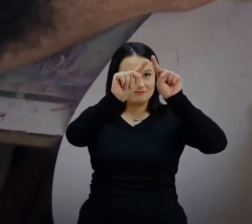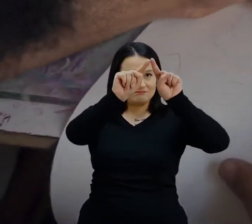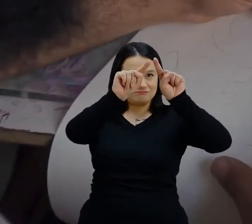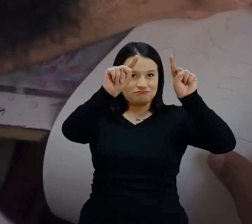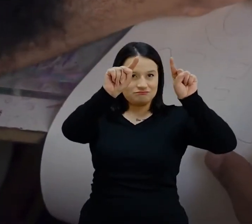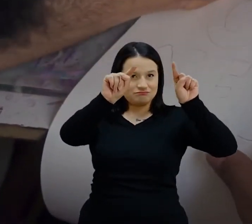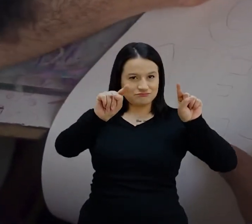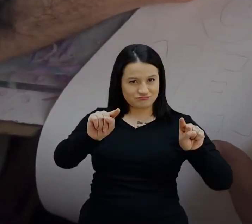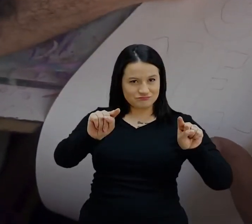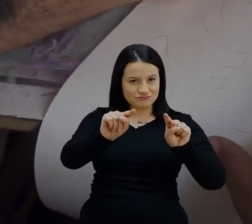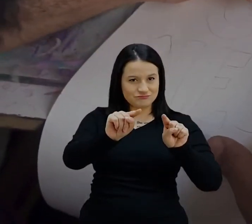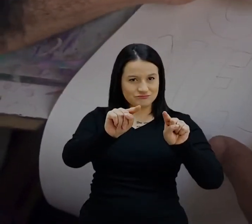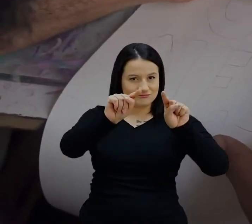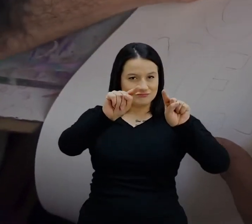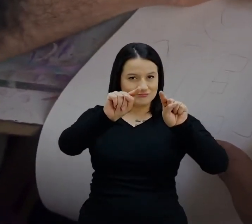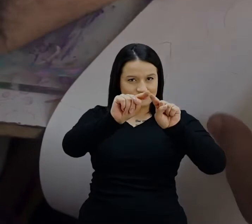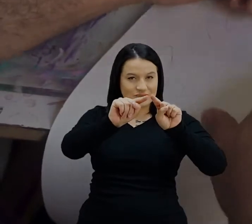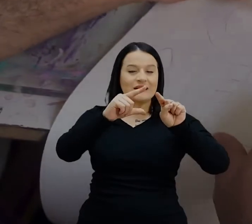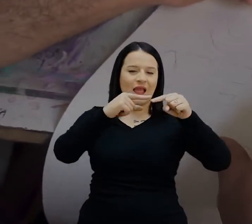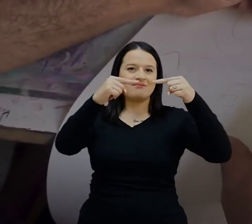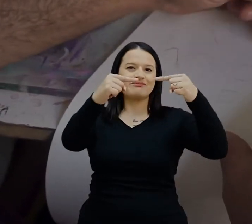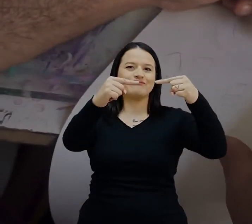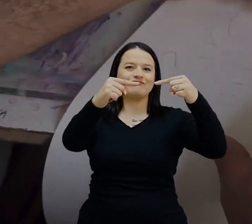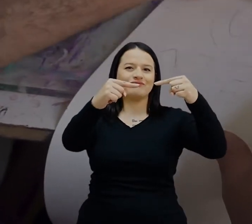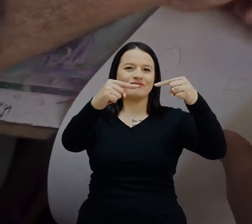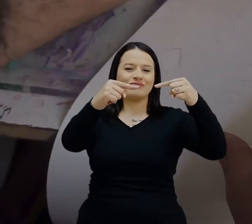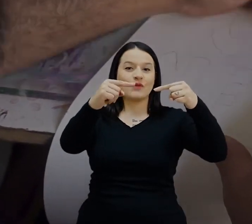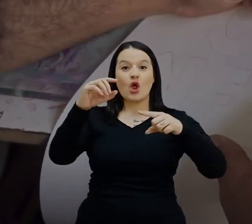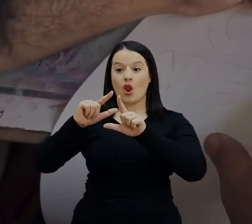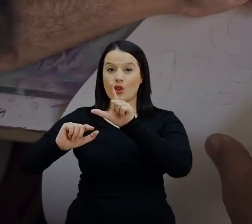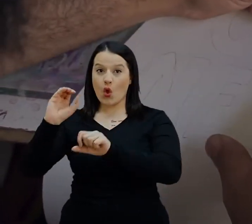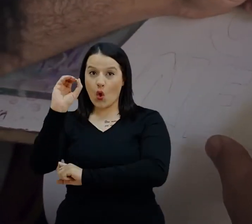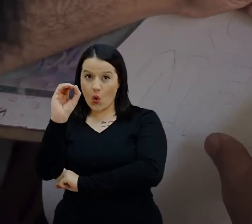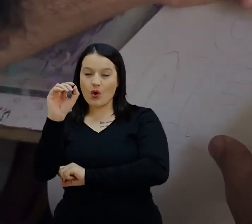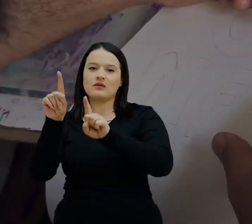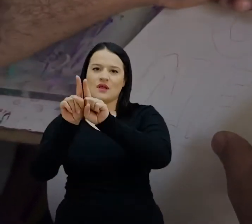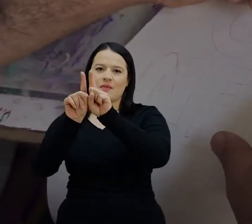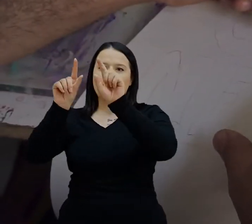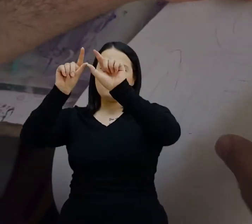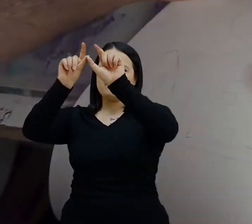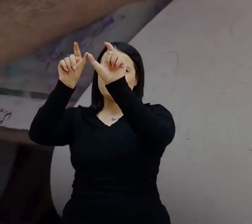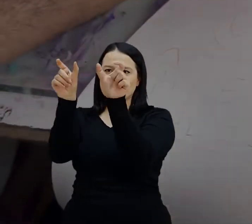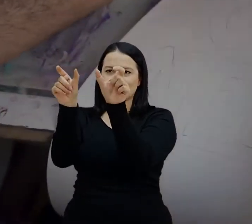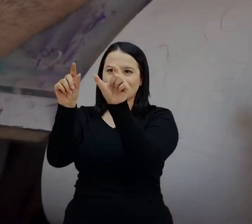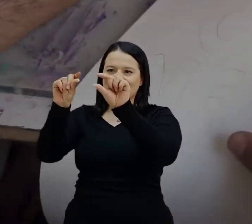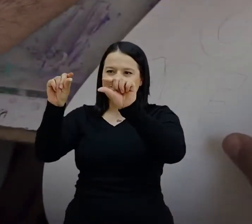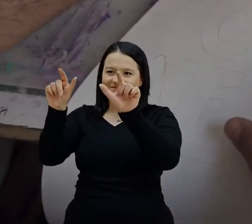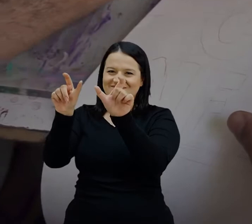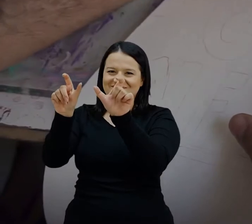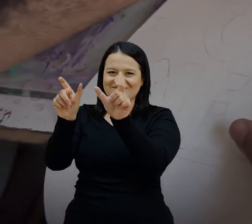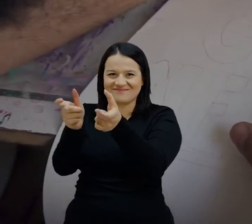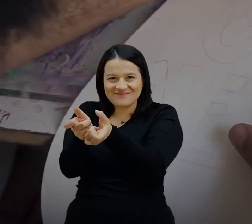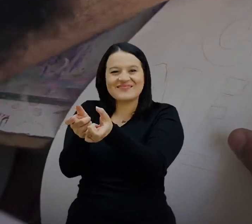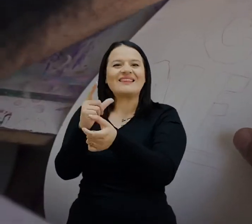A, que tem essa parte de dentro, e a letra O, que tem essa parte aqui. O que acontece? O stencil, a